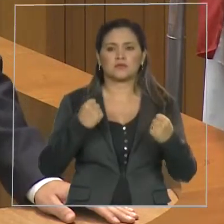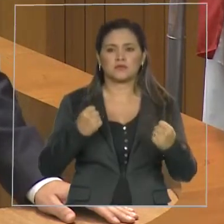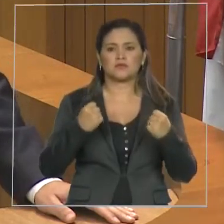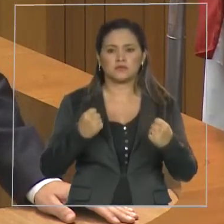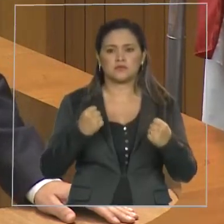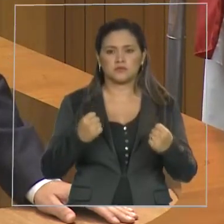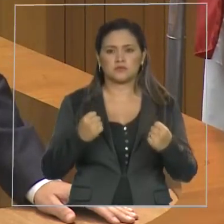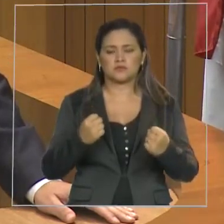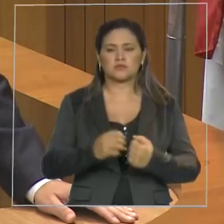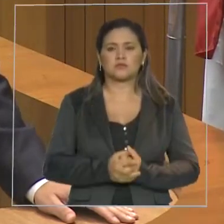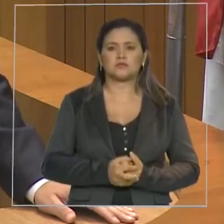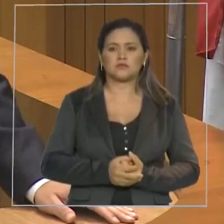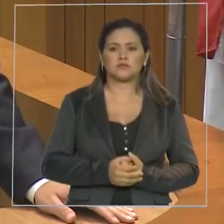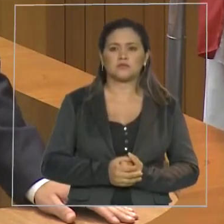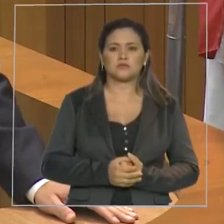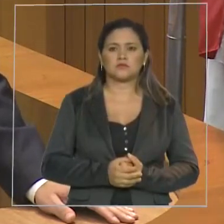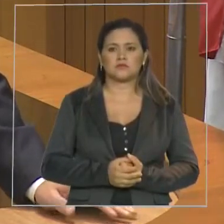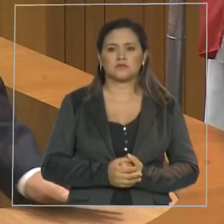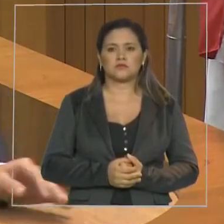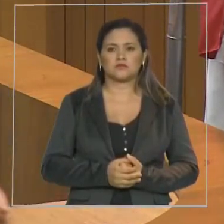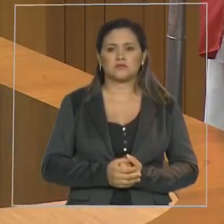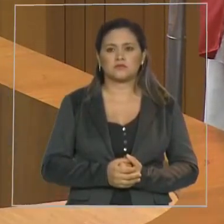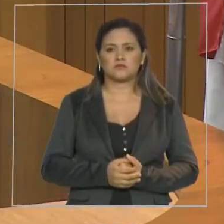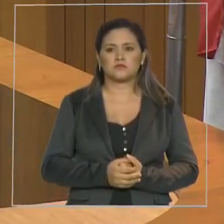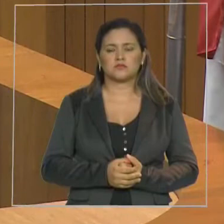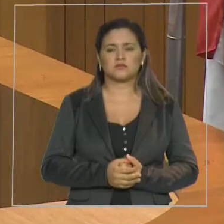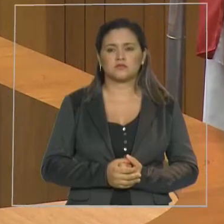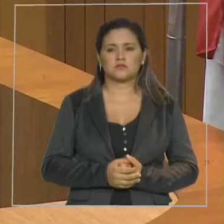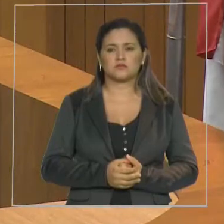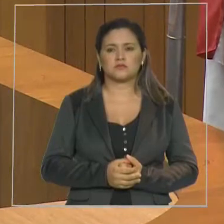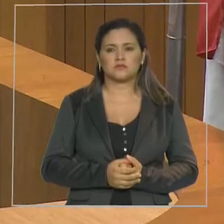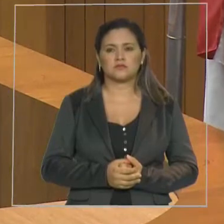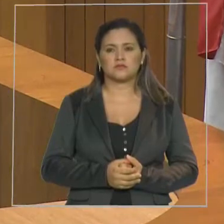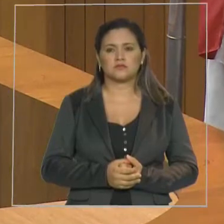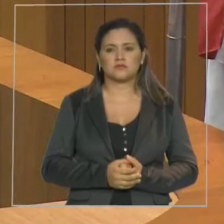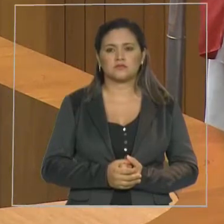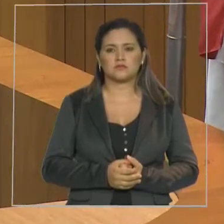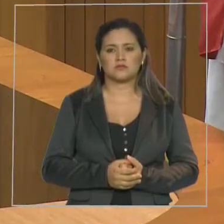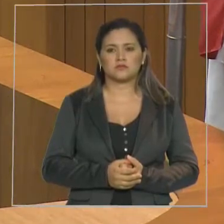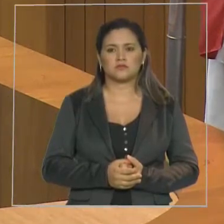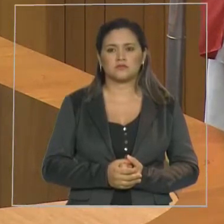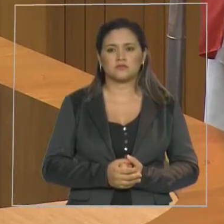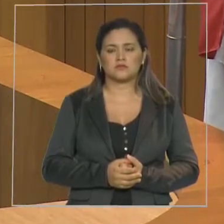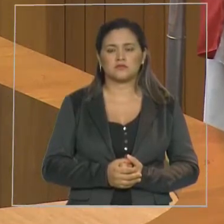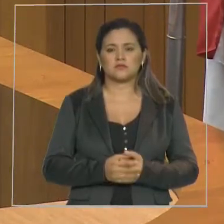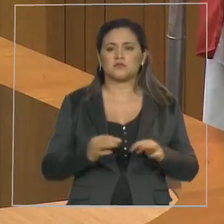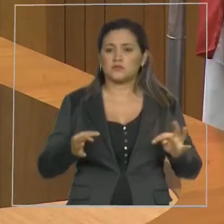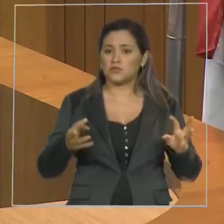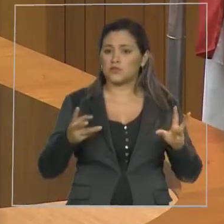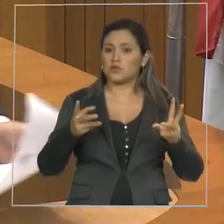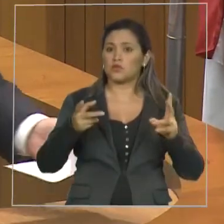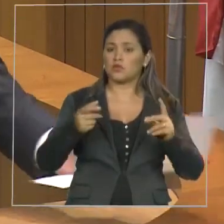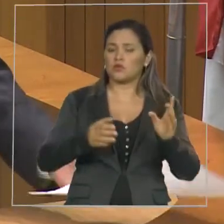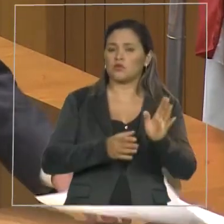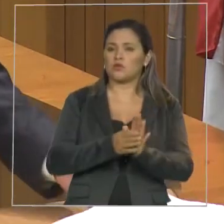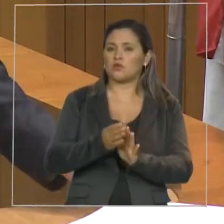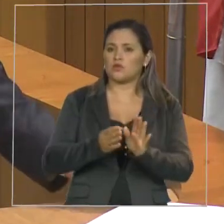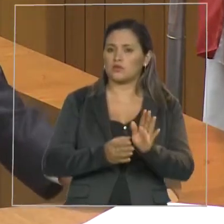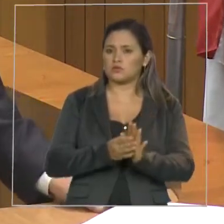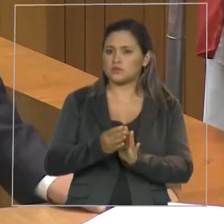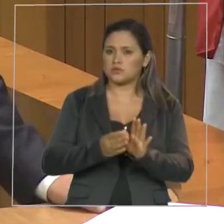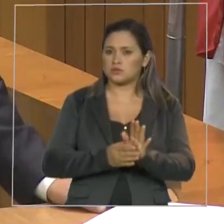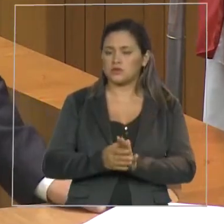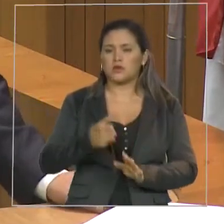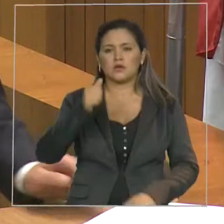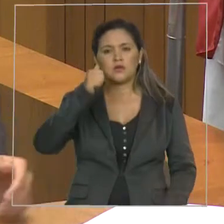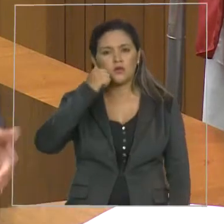das mulheres. Mas eu vou além. Mais à frente, todos os conselhos, os senhores e as senhoras